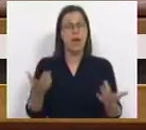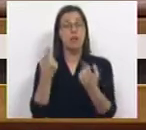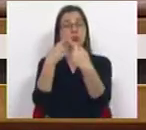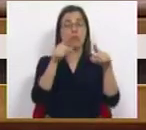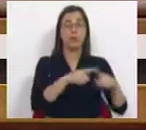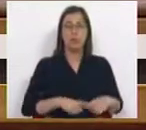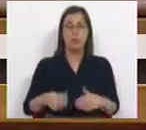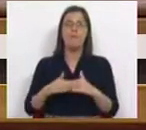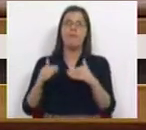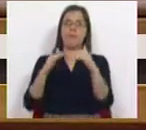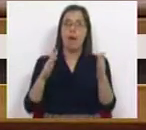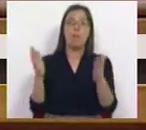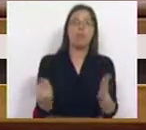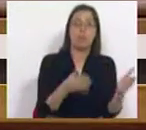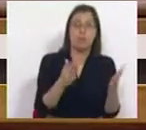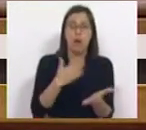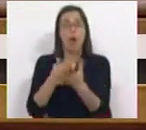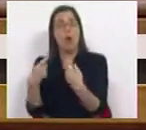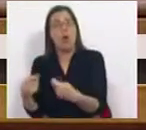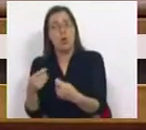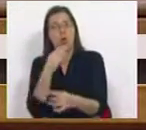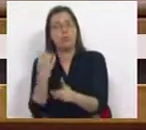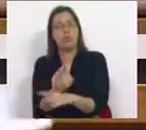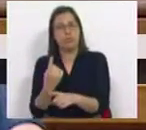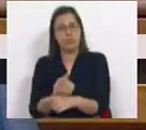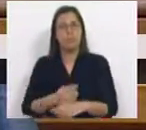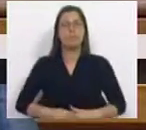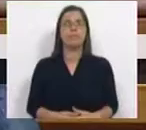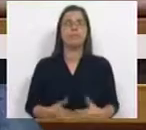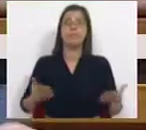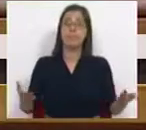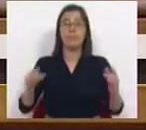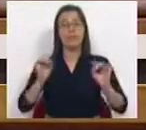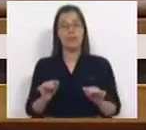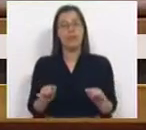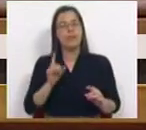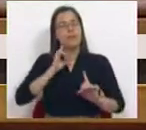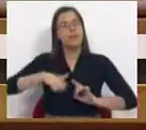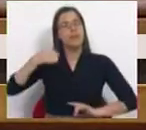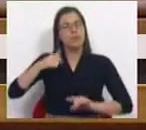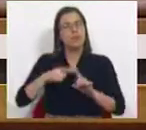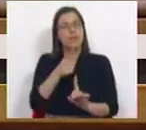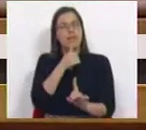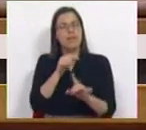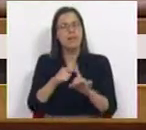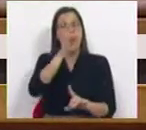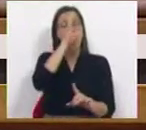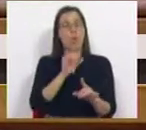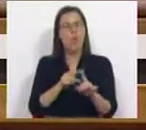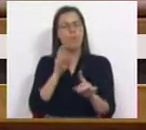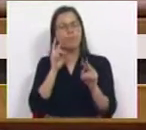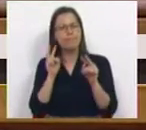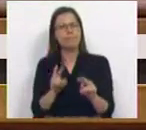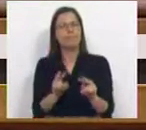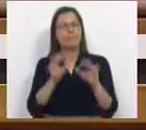nas diferentes fases, desde a produção ao consumo dos alimentos. Para isso, é fundamental e decisivo que o Governo